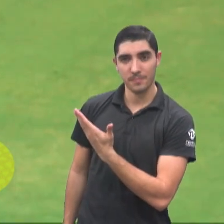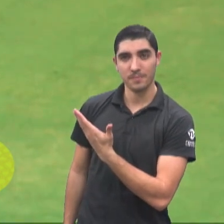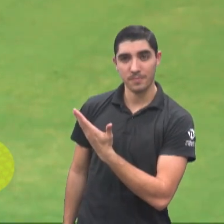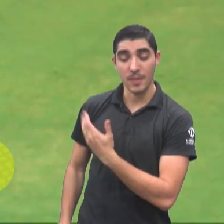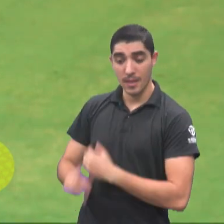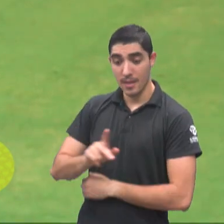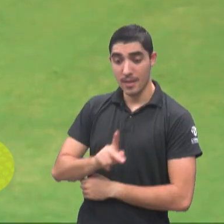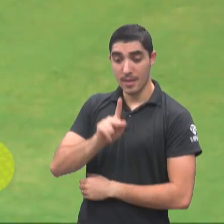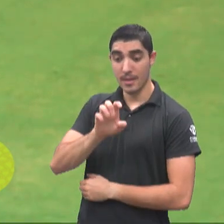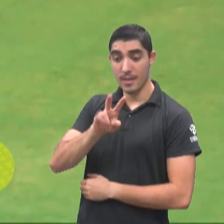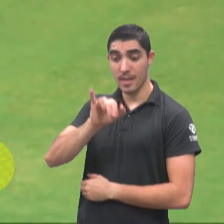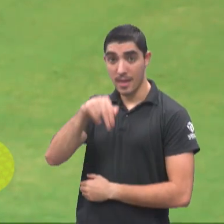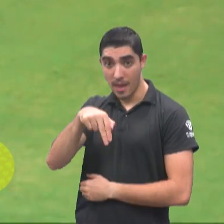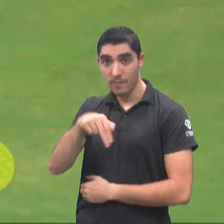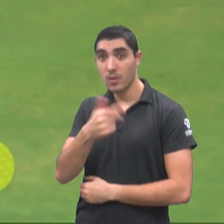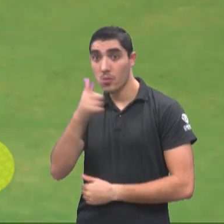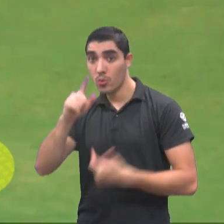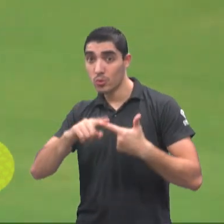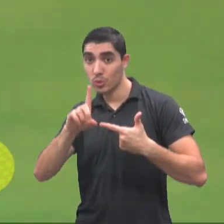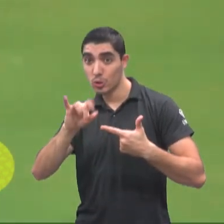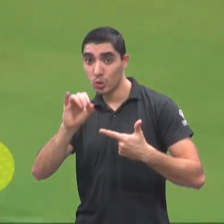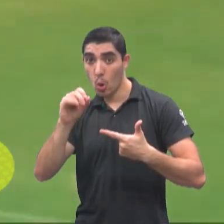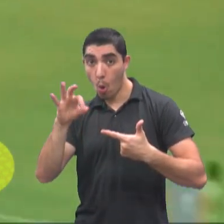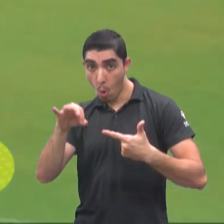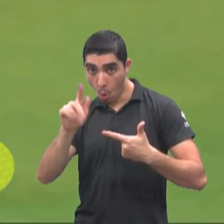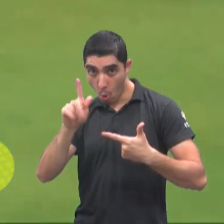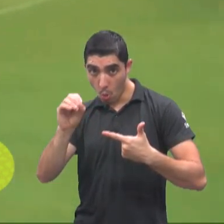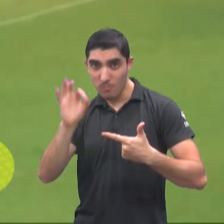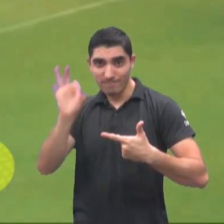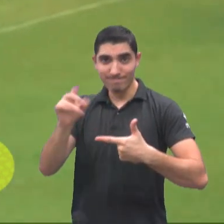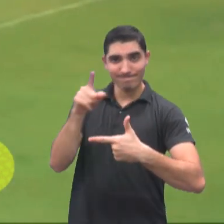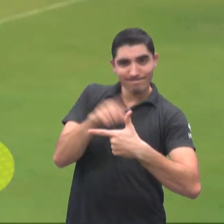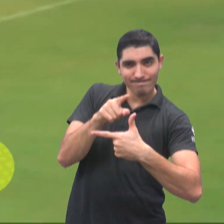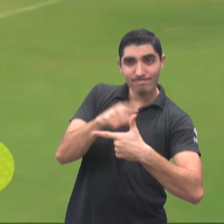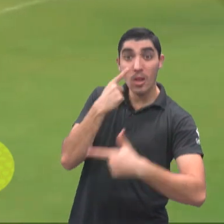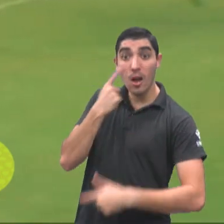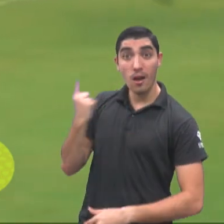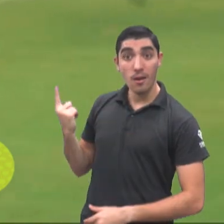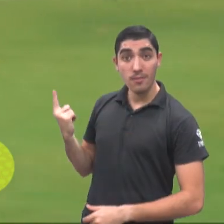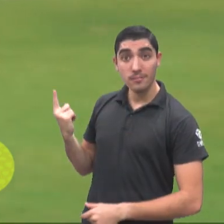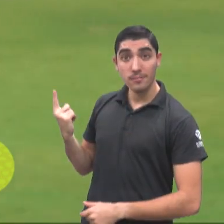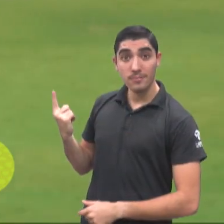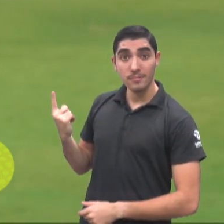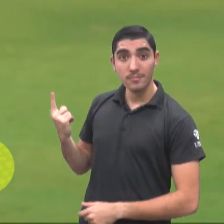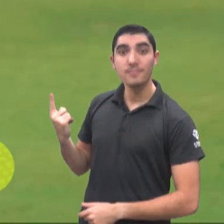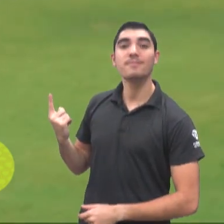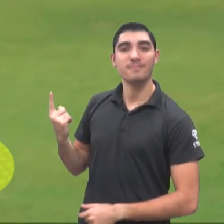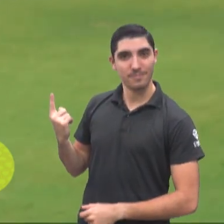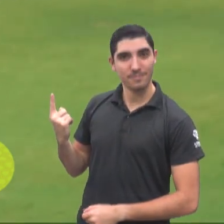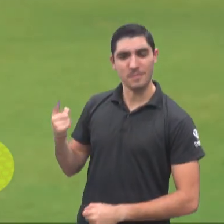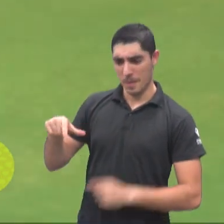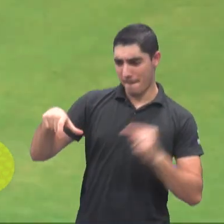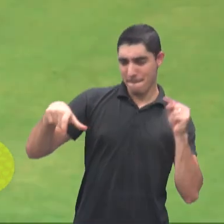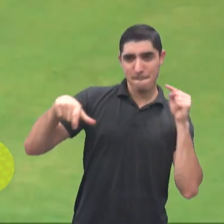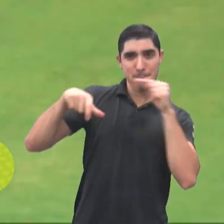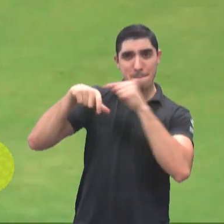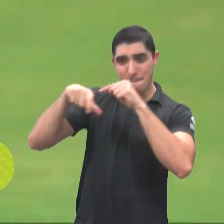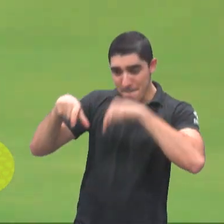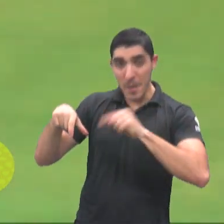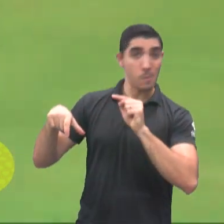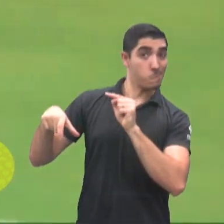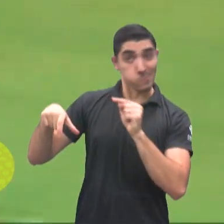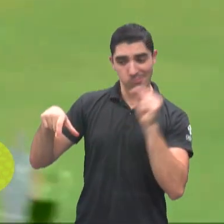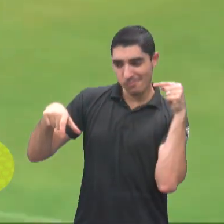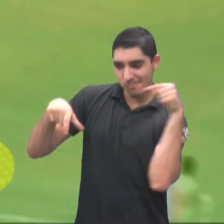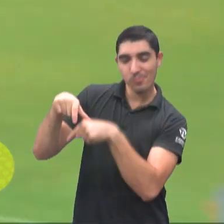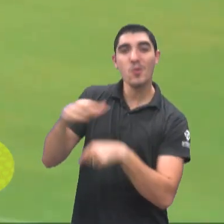na bola. Diogo ameaçou, mas Kevin veio para a batida, que explodiu no travessão. No rebote, Iago, livre, só completou para o fundo